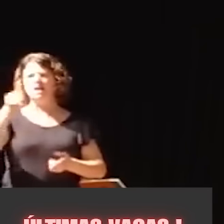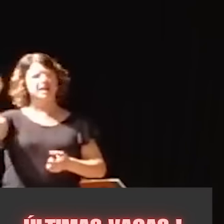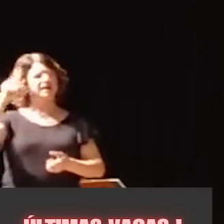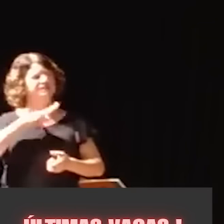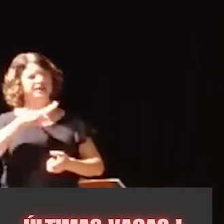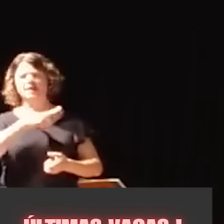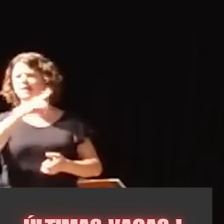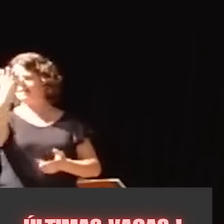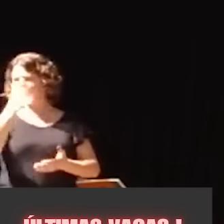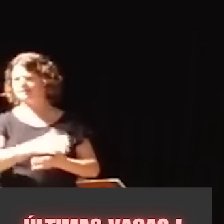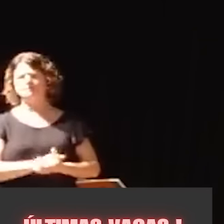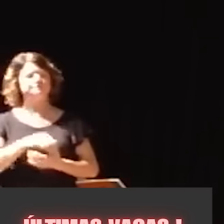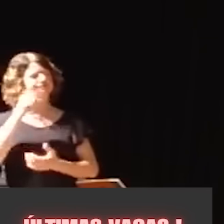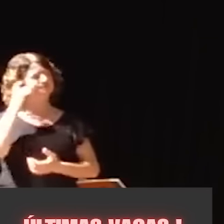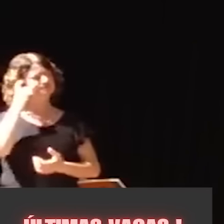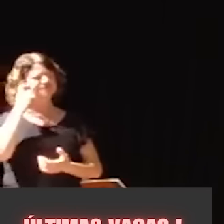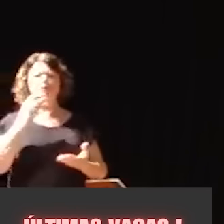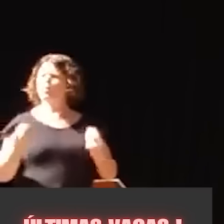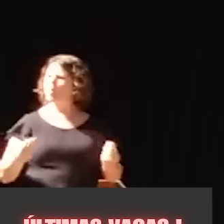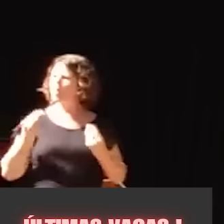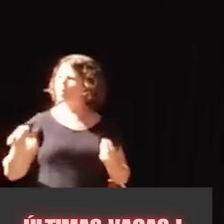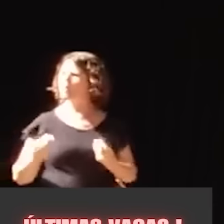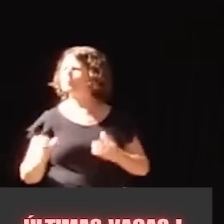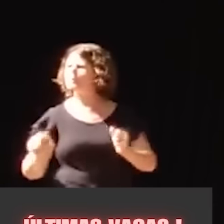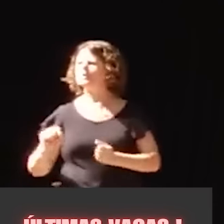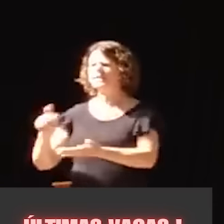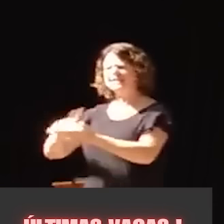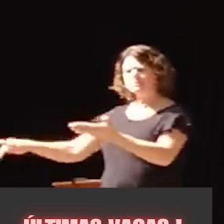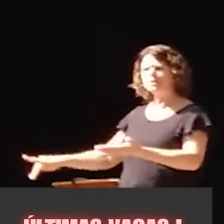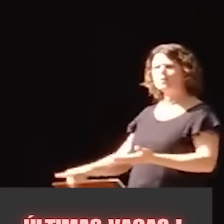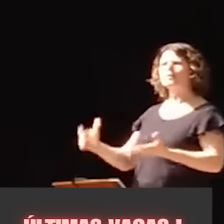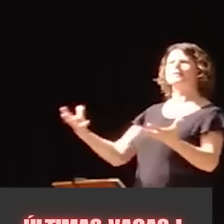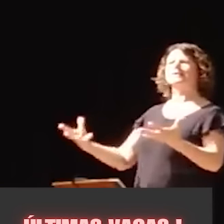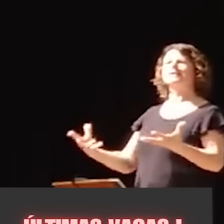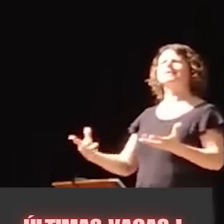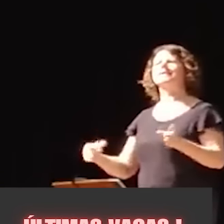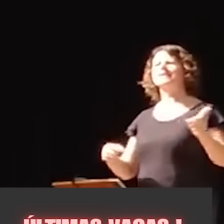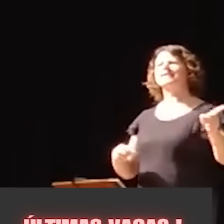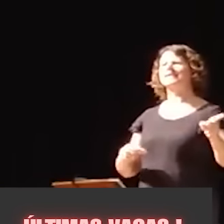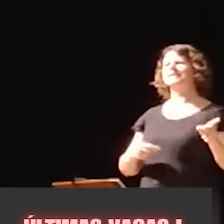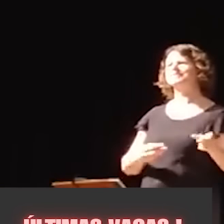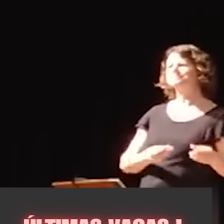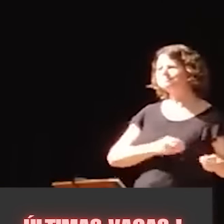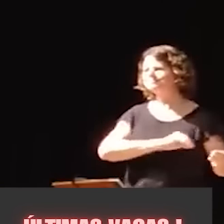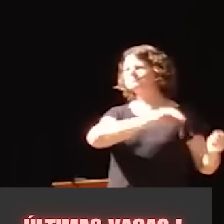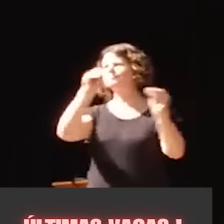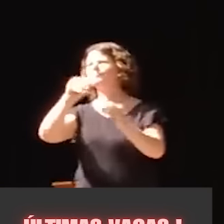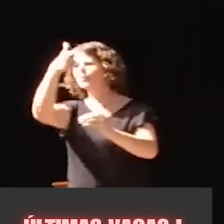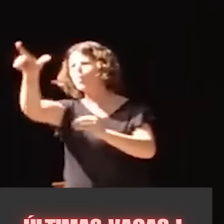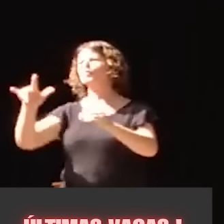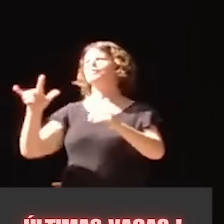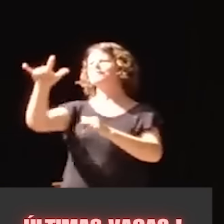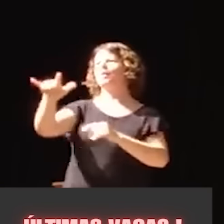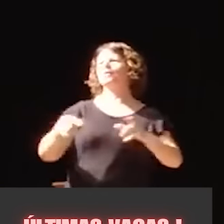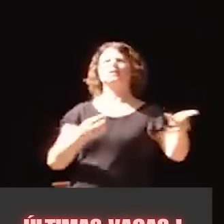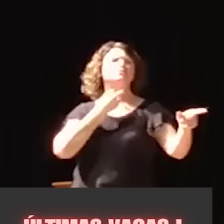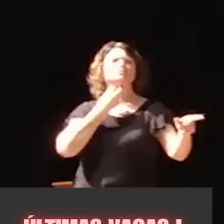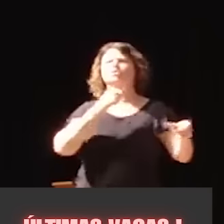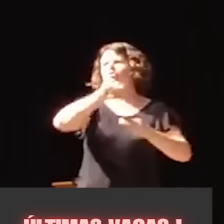que bandido miserento filho teu no filho teu endemoniado ali Ah